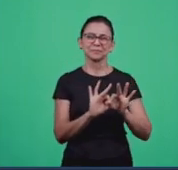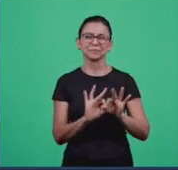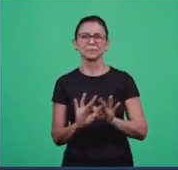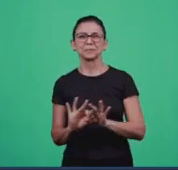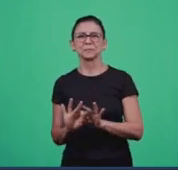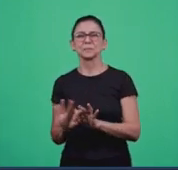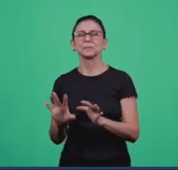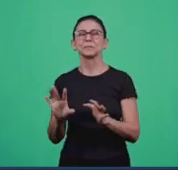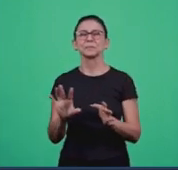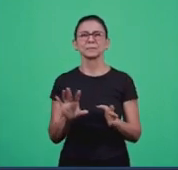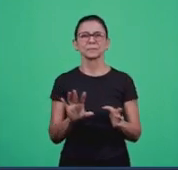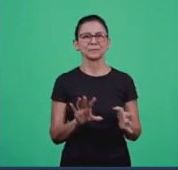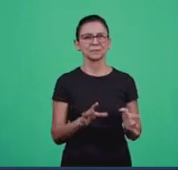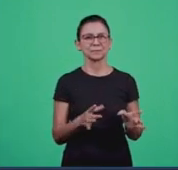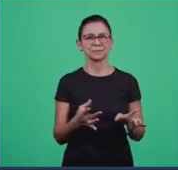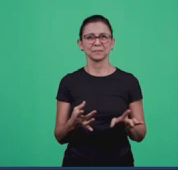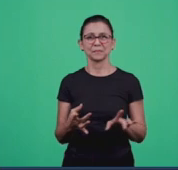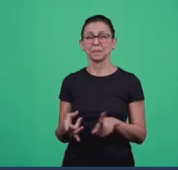comunhão.